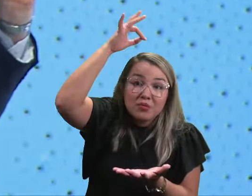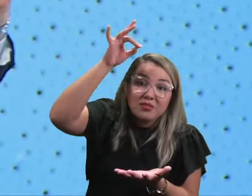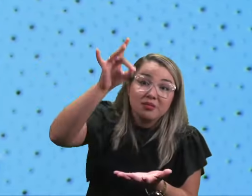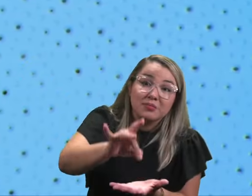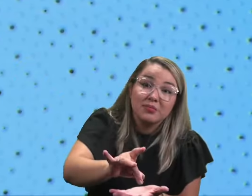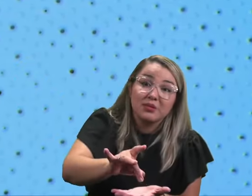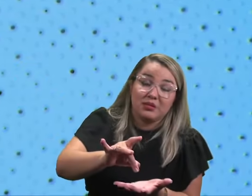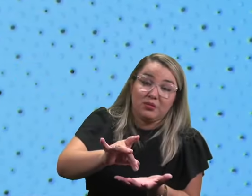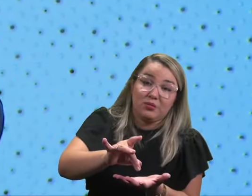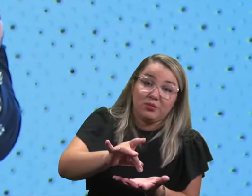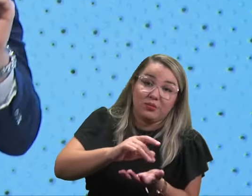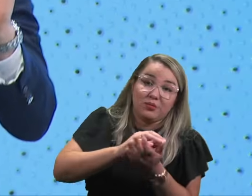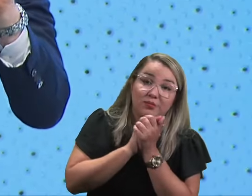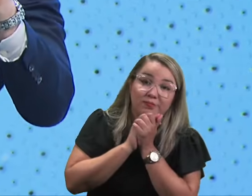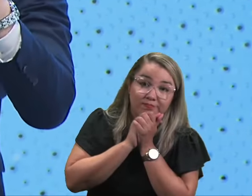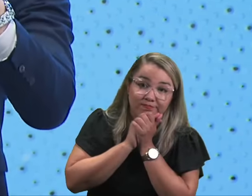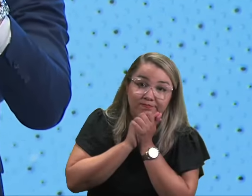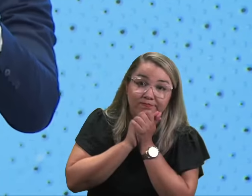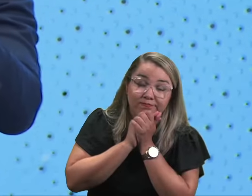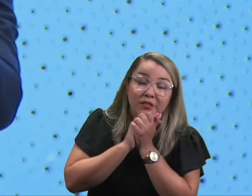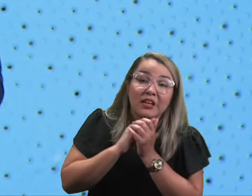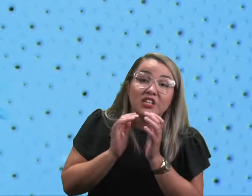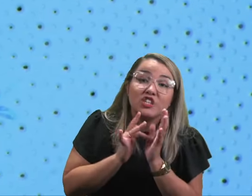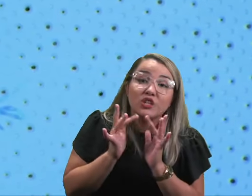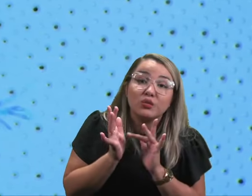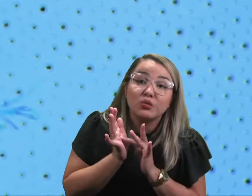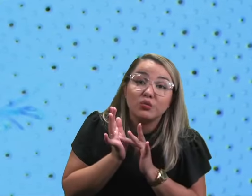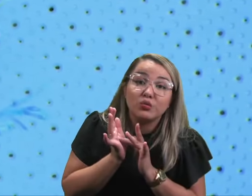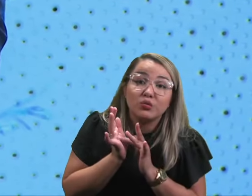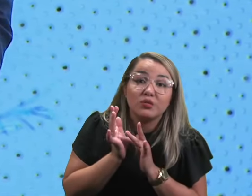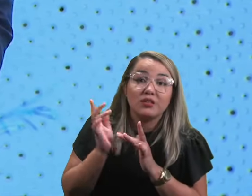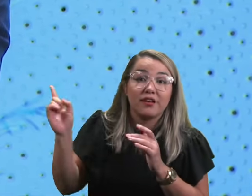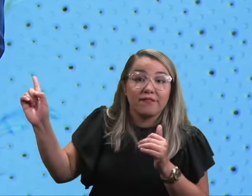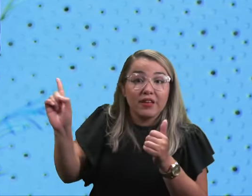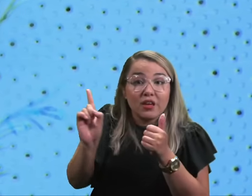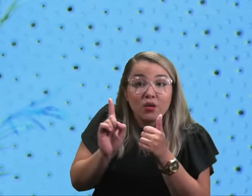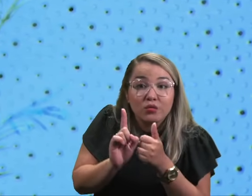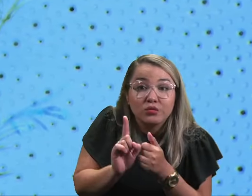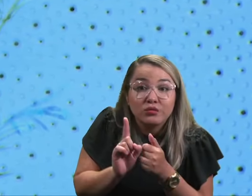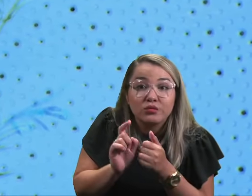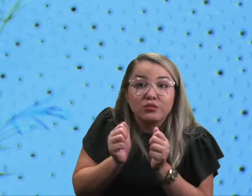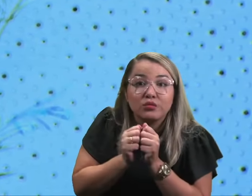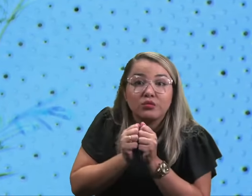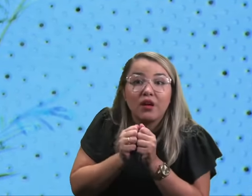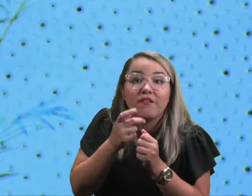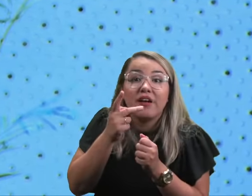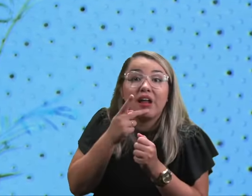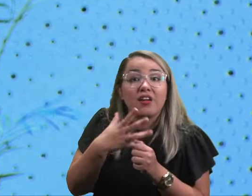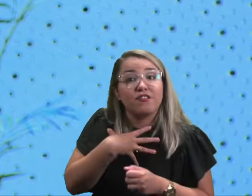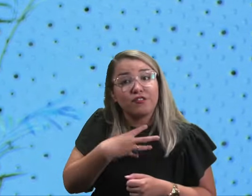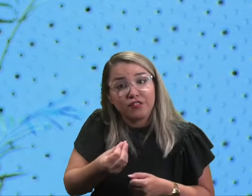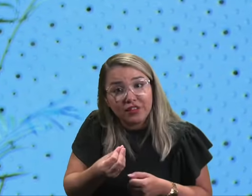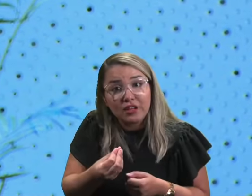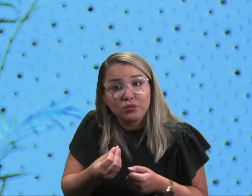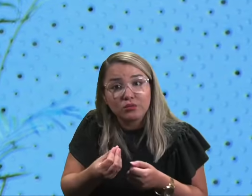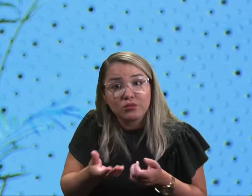imaginar. Jesus vem para nós hoje e diz assim: filhos, peçam.